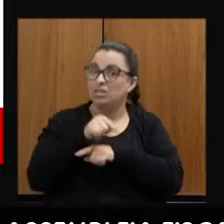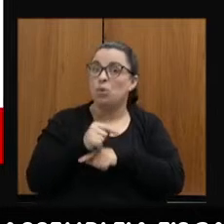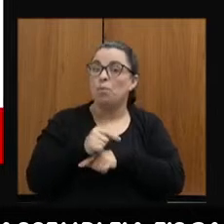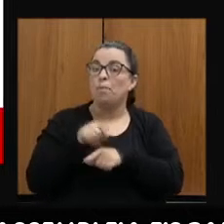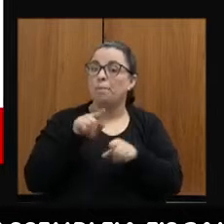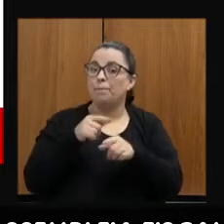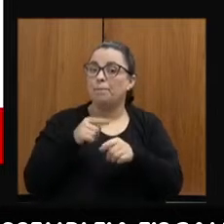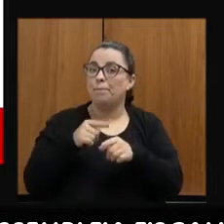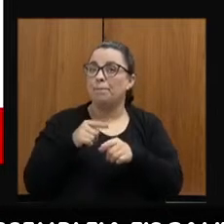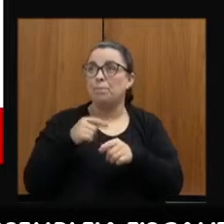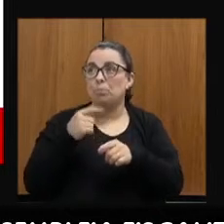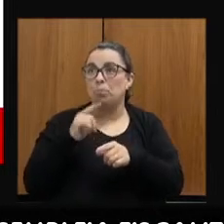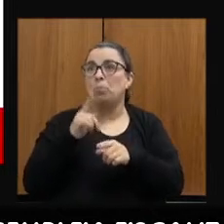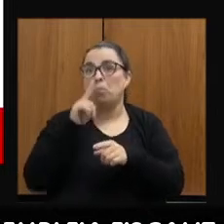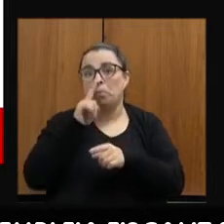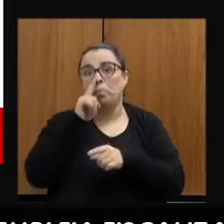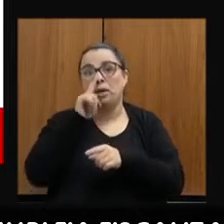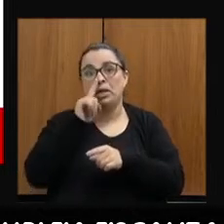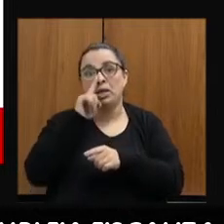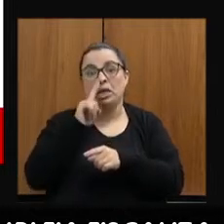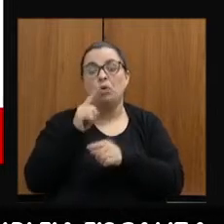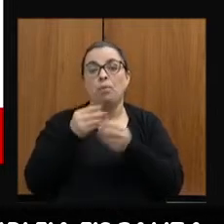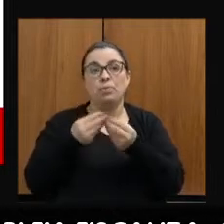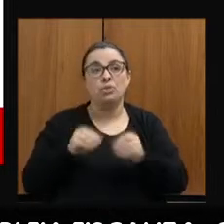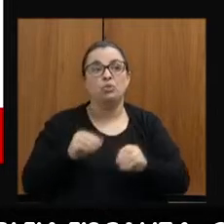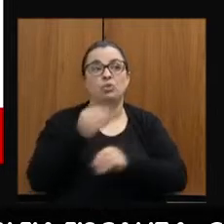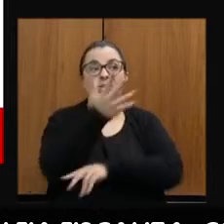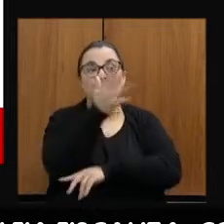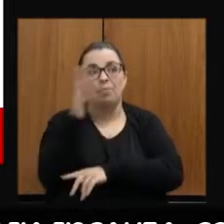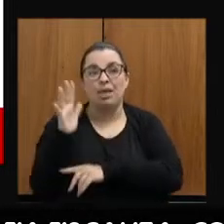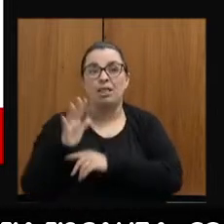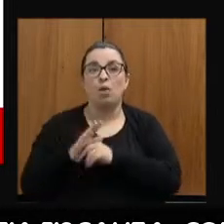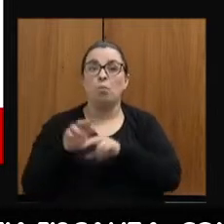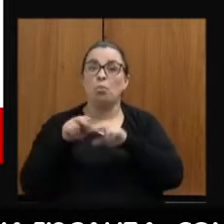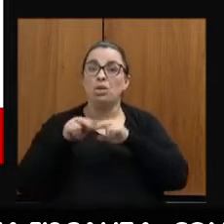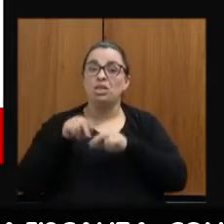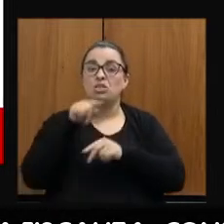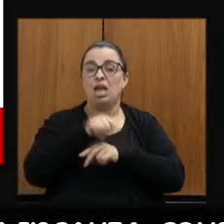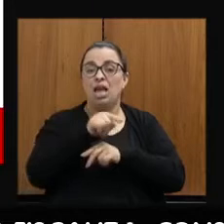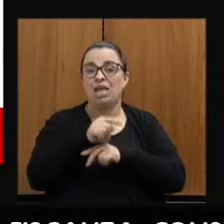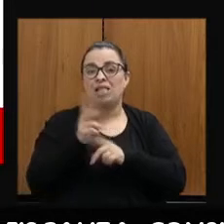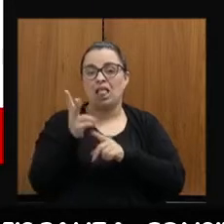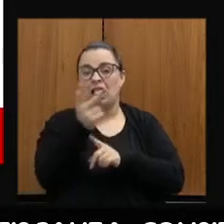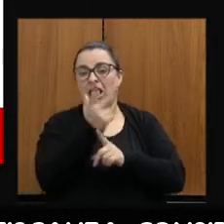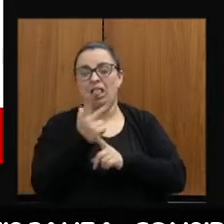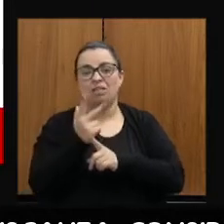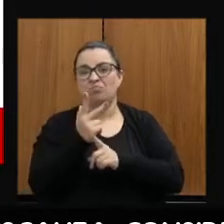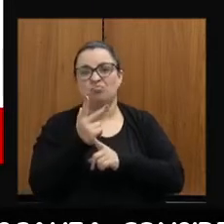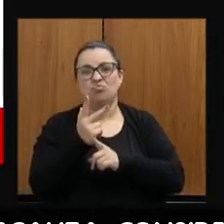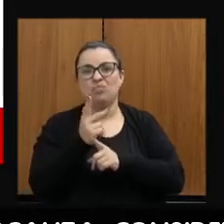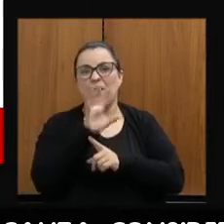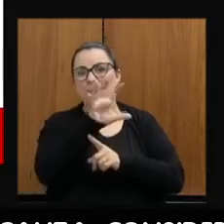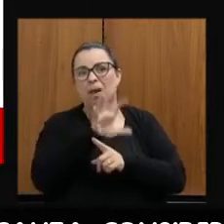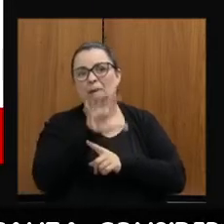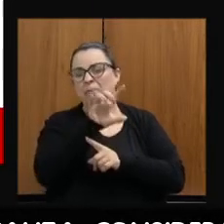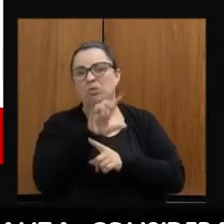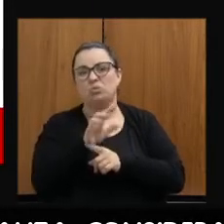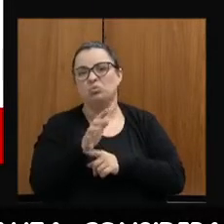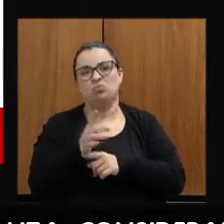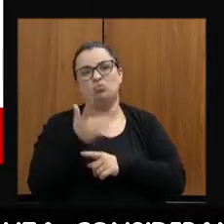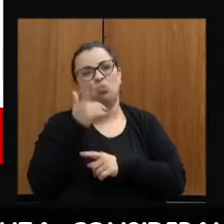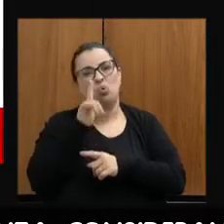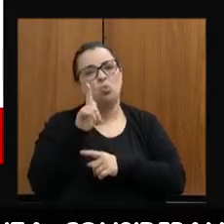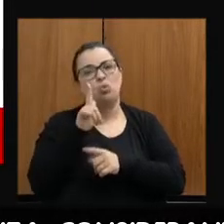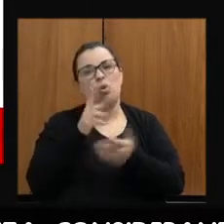ambiental então eu sou o motivo pelo qual estressado não foi considerado foi comunicada à prefeitura de óleo para o nosso